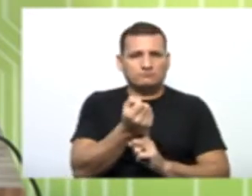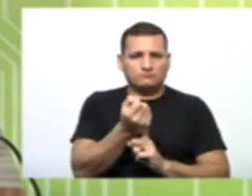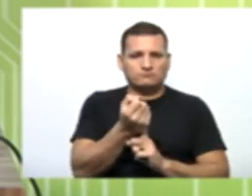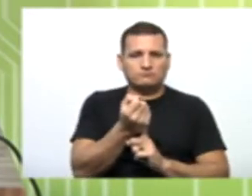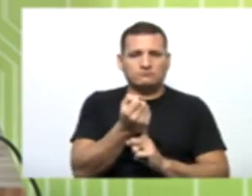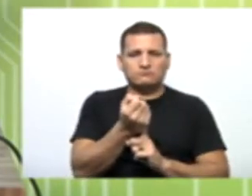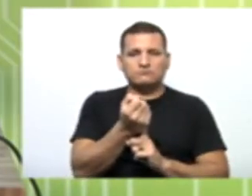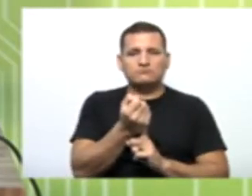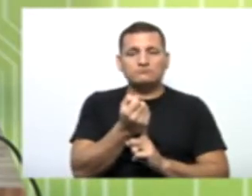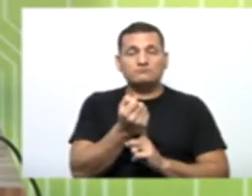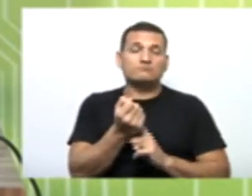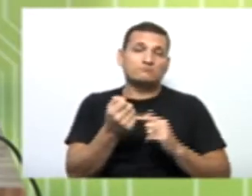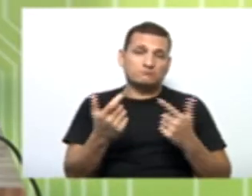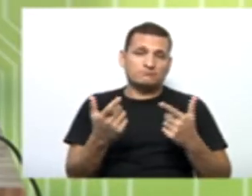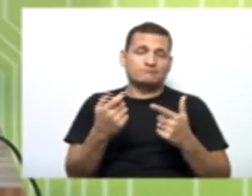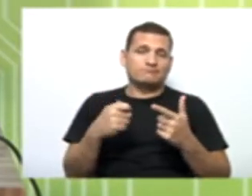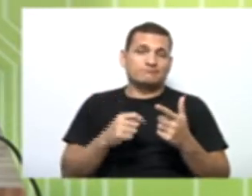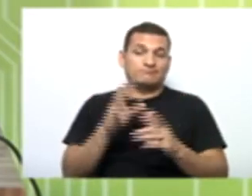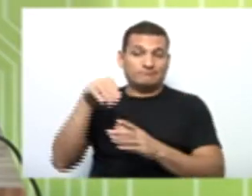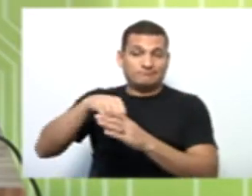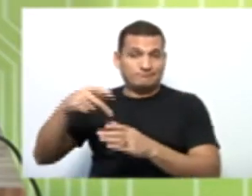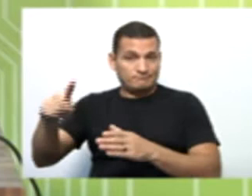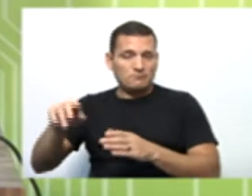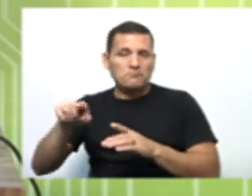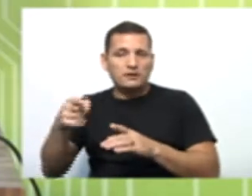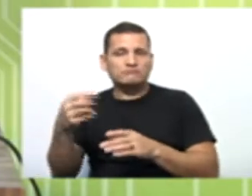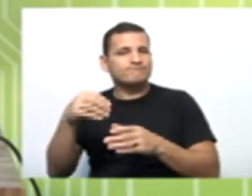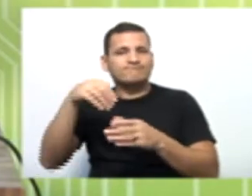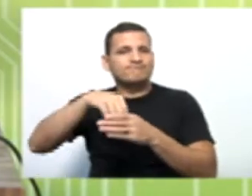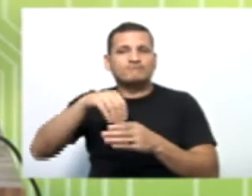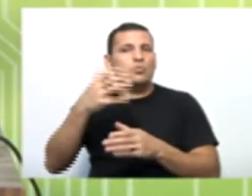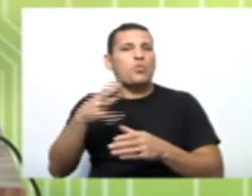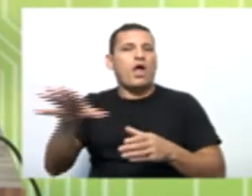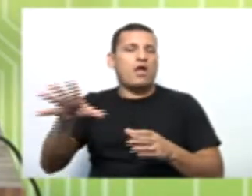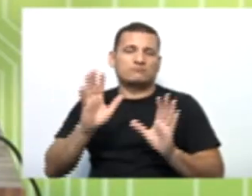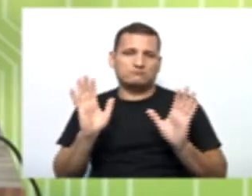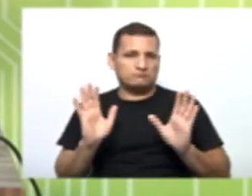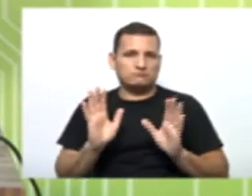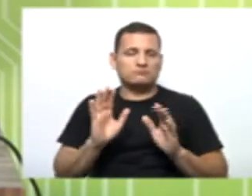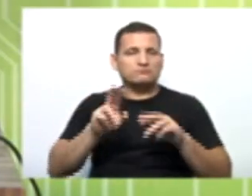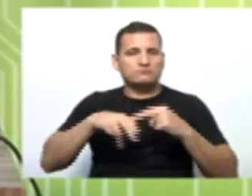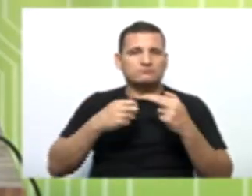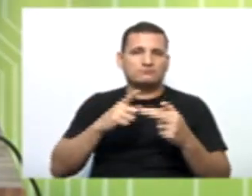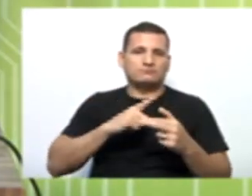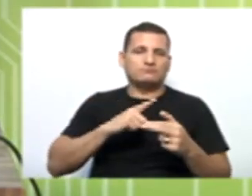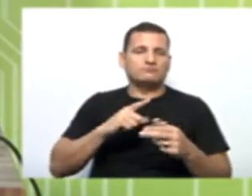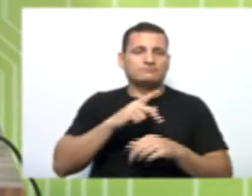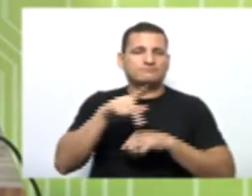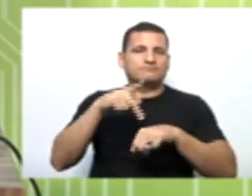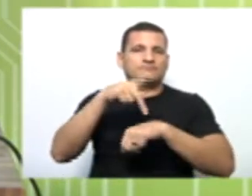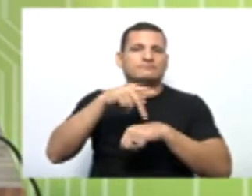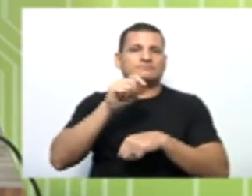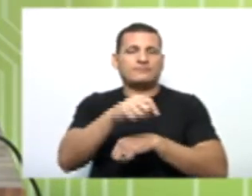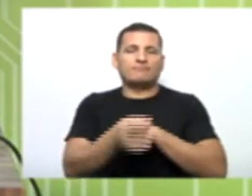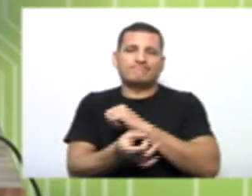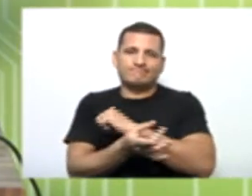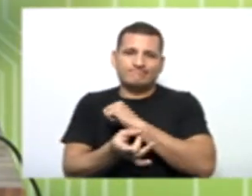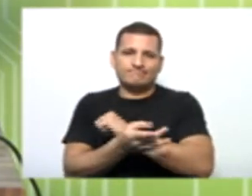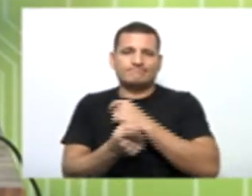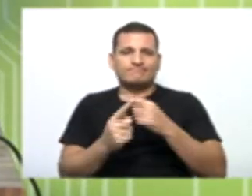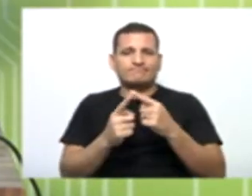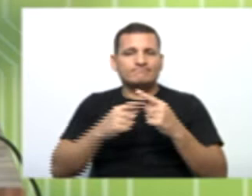que deveriam fazer parte da conduta da pessoa. Por isso existe corrupção nos países, porque essas pessoas vão contra um conjunto